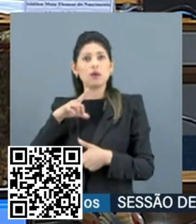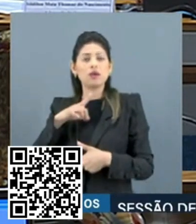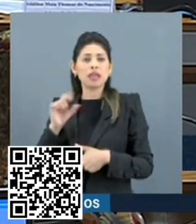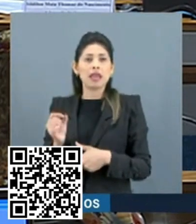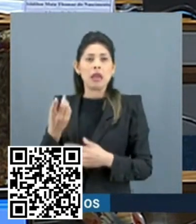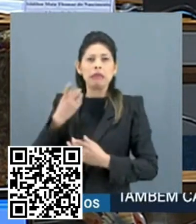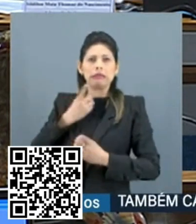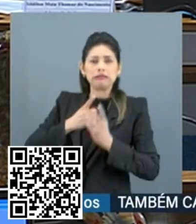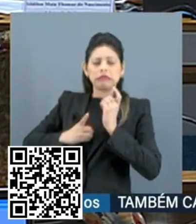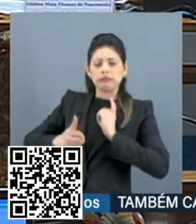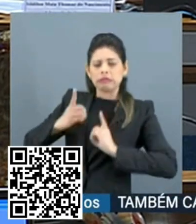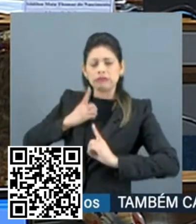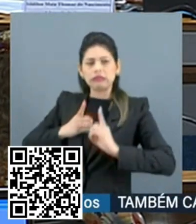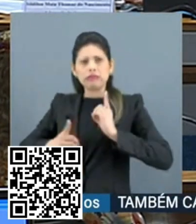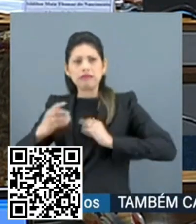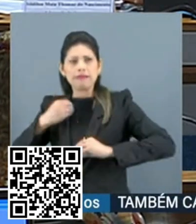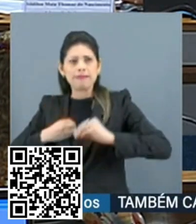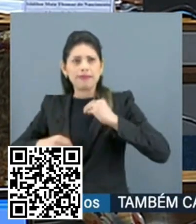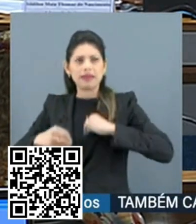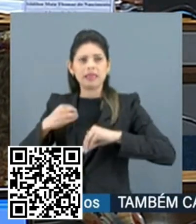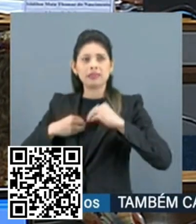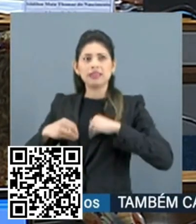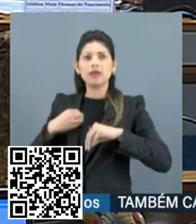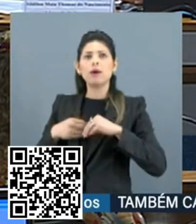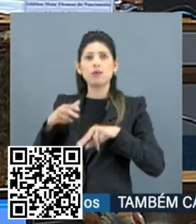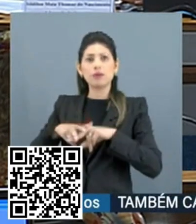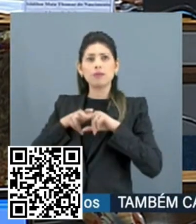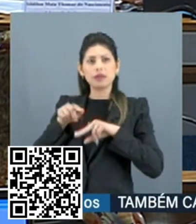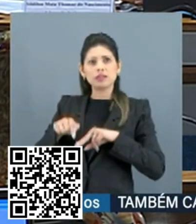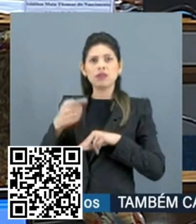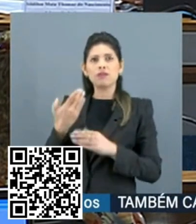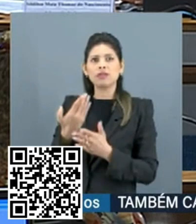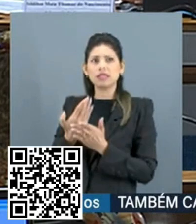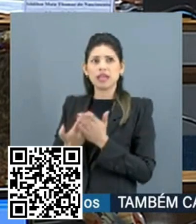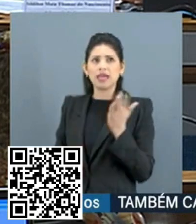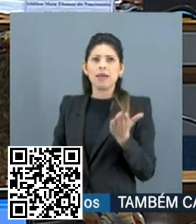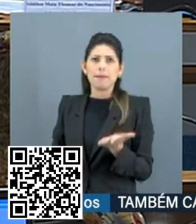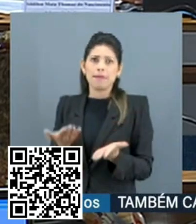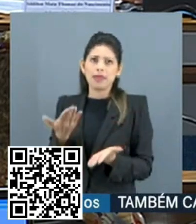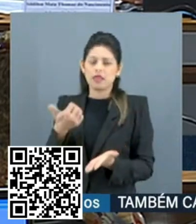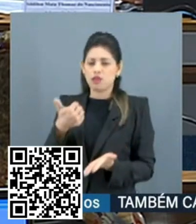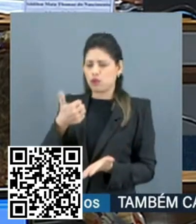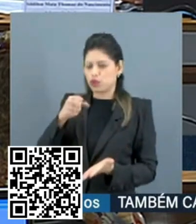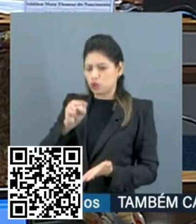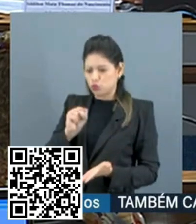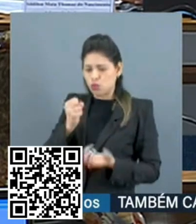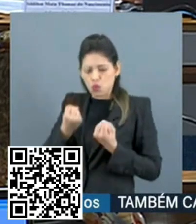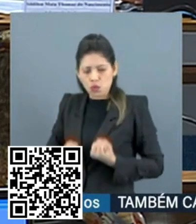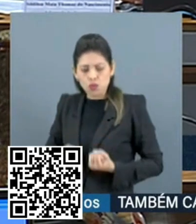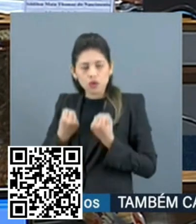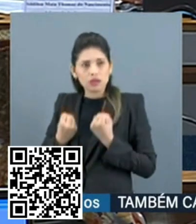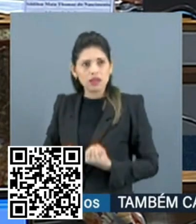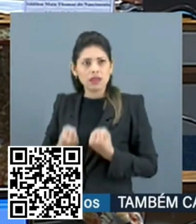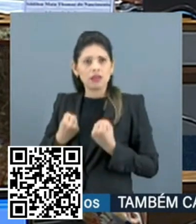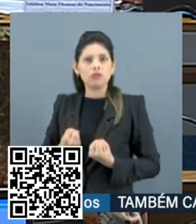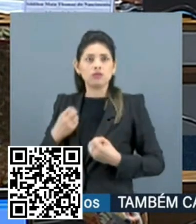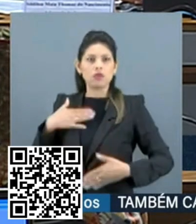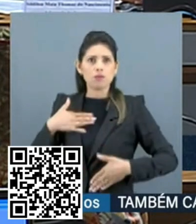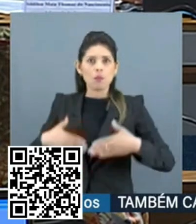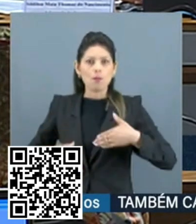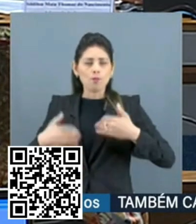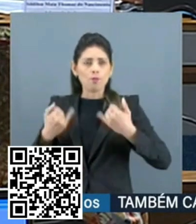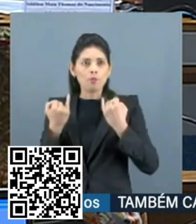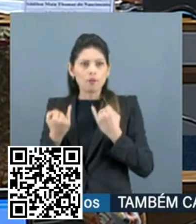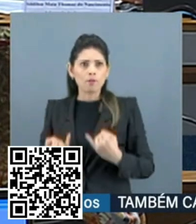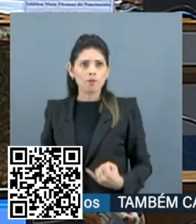depressão e teria perdido aí algo em torno de 18 quilos, não é? Na sequência, então, o senhor consegue o